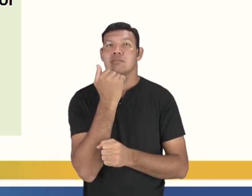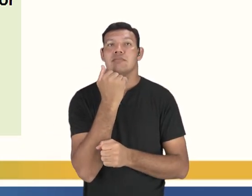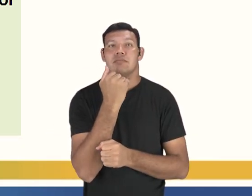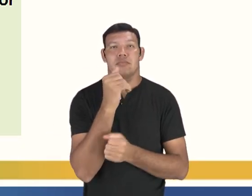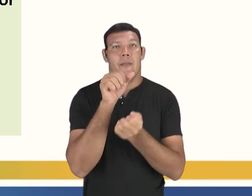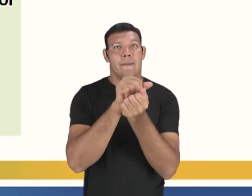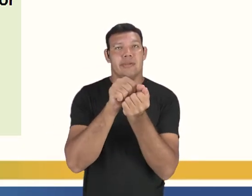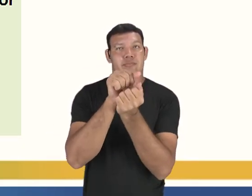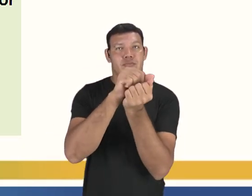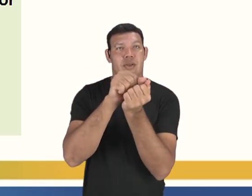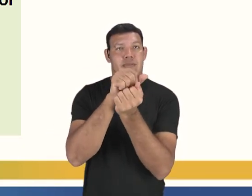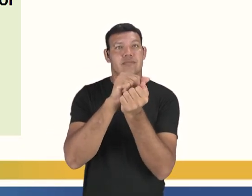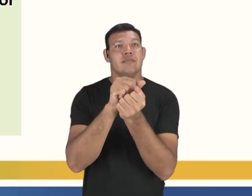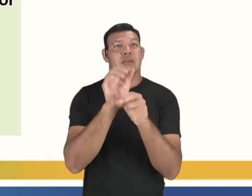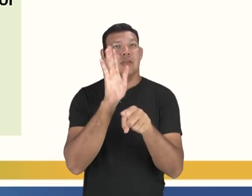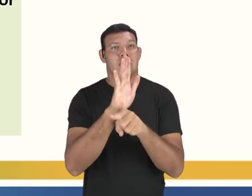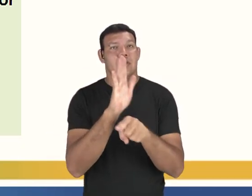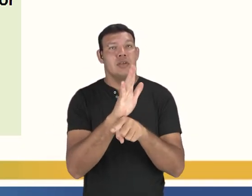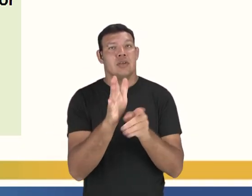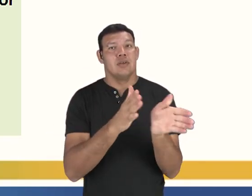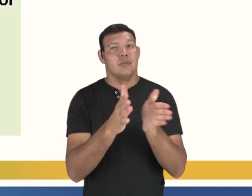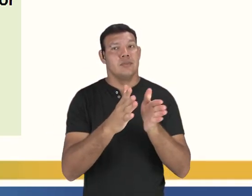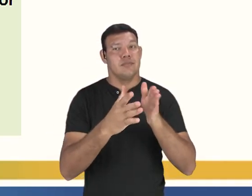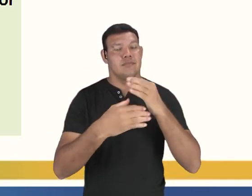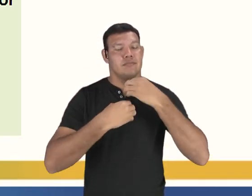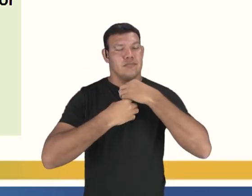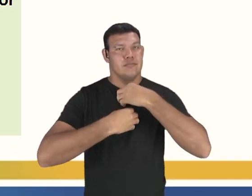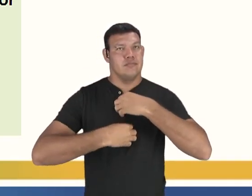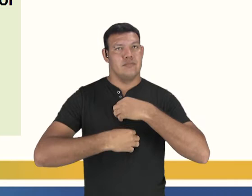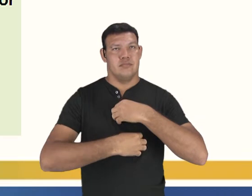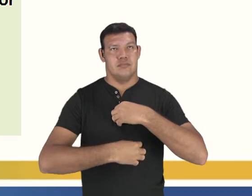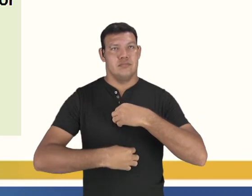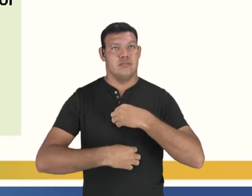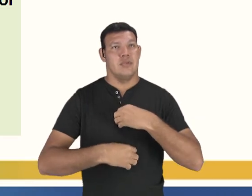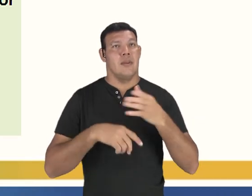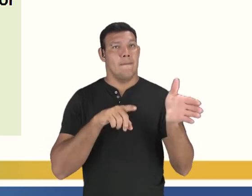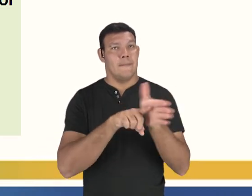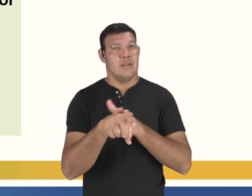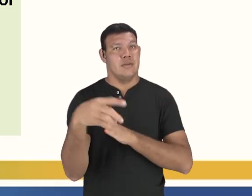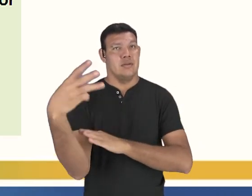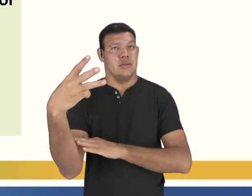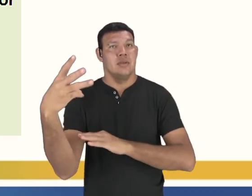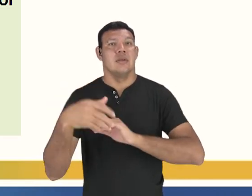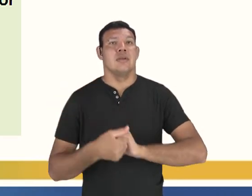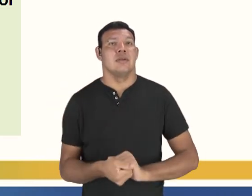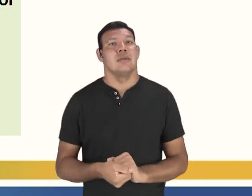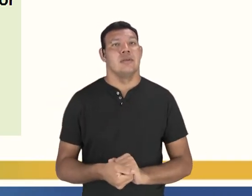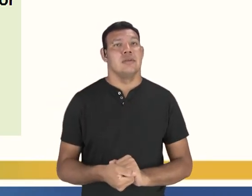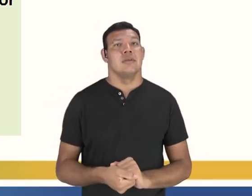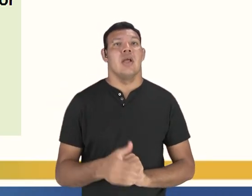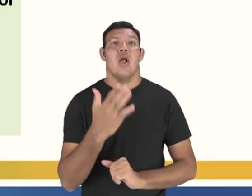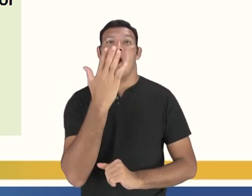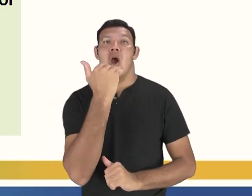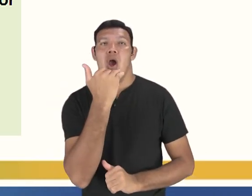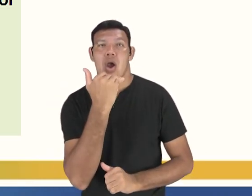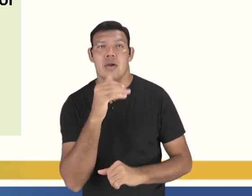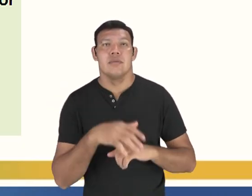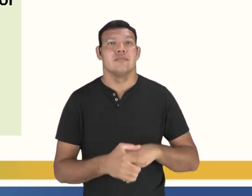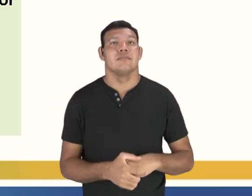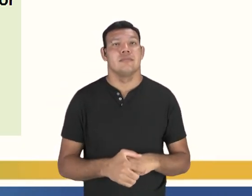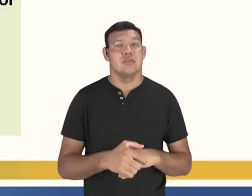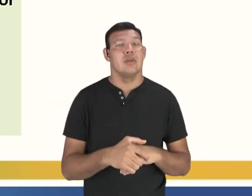3. Após determinada refeição, completadas a digestão e absorção, o nutriente majoritariamente absorvido